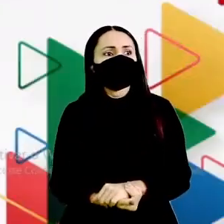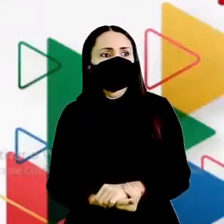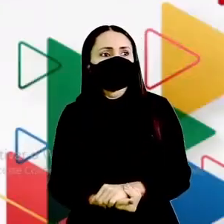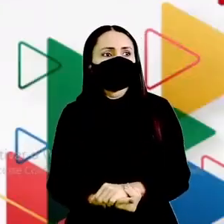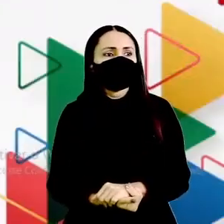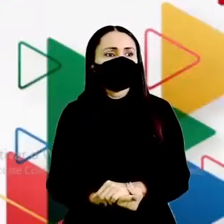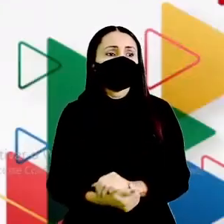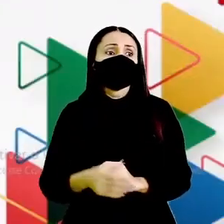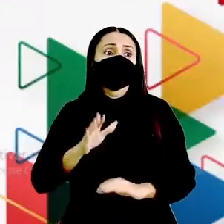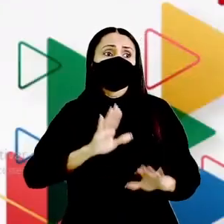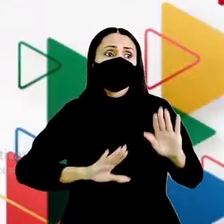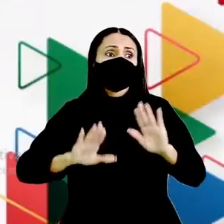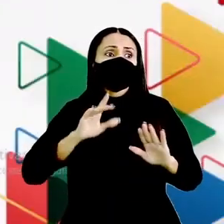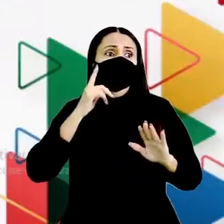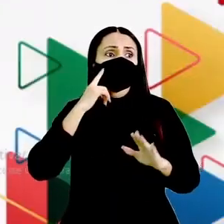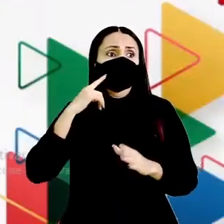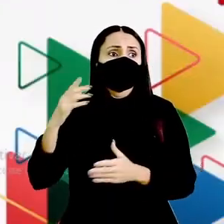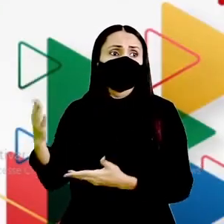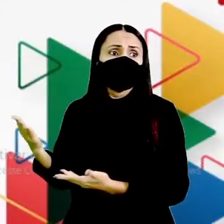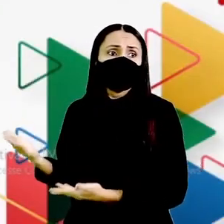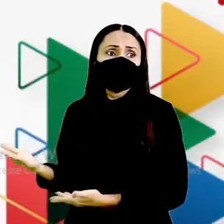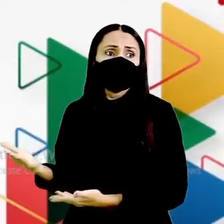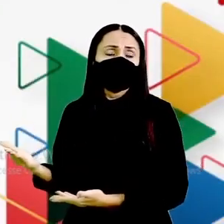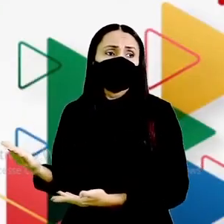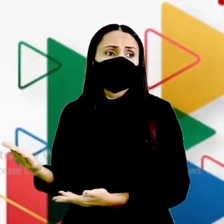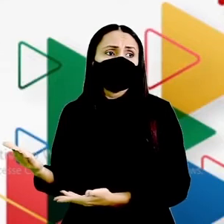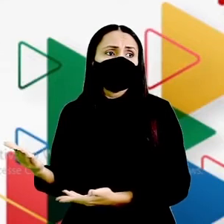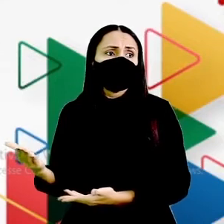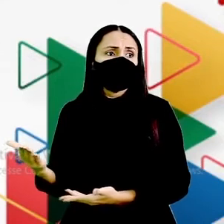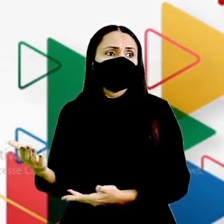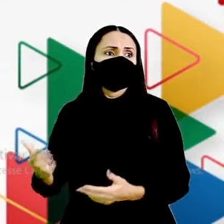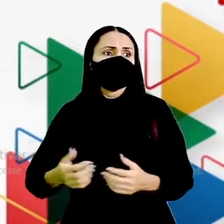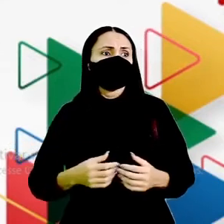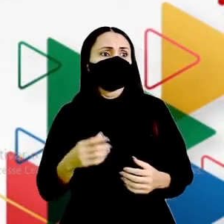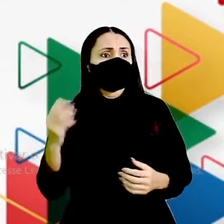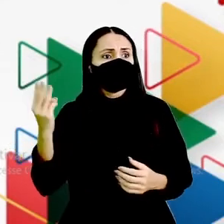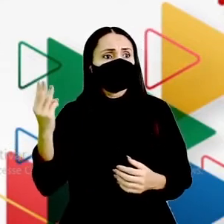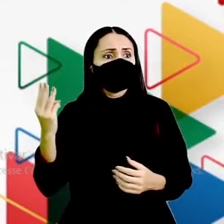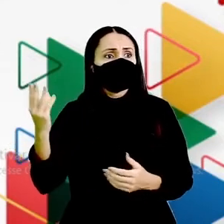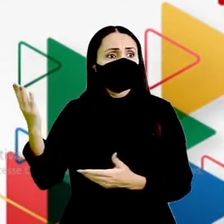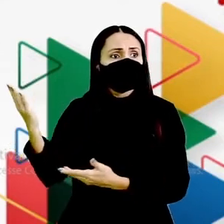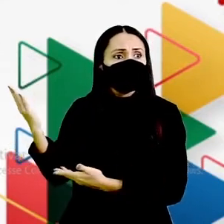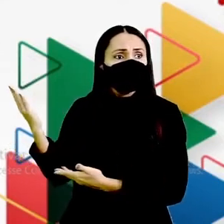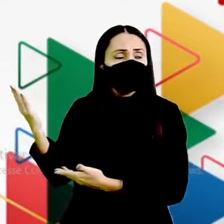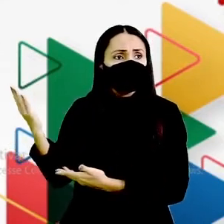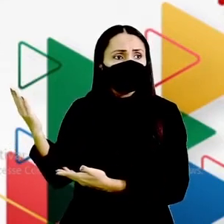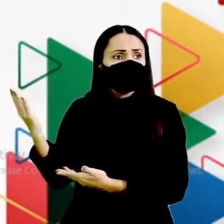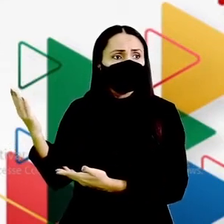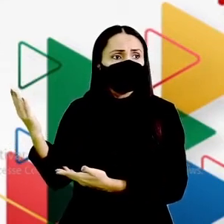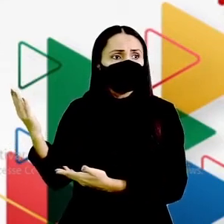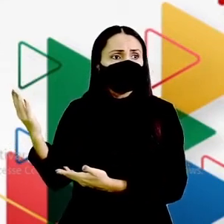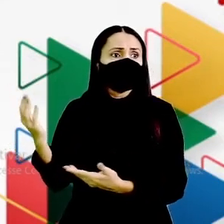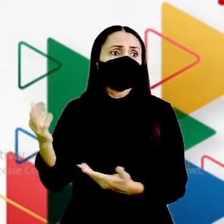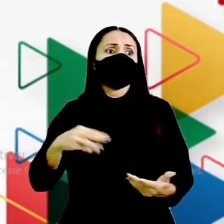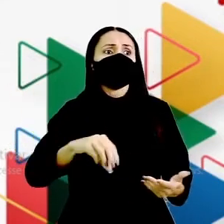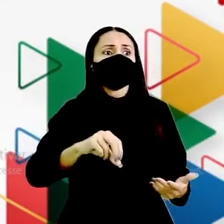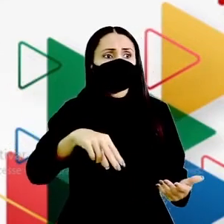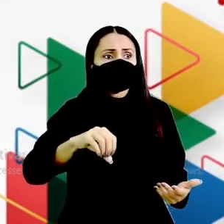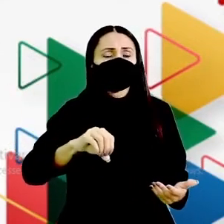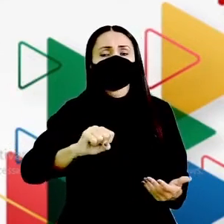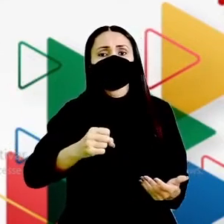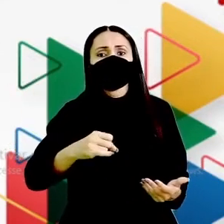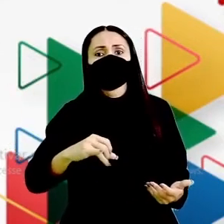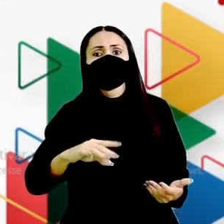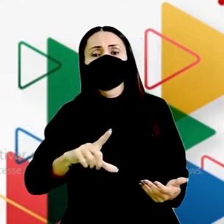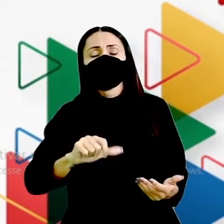com... Olha lá, ó, as palavras trem, bens e sem foi o que você Exatamente. explicou, Não leva né? acento porque são... Monossílabos. Isso. Perfeito. E agora,